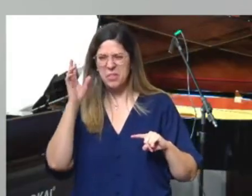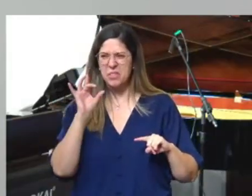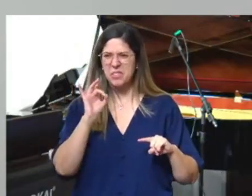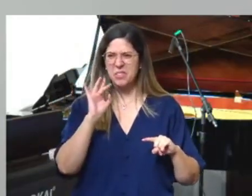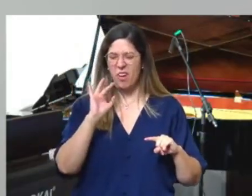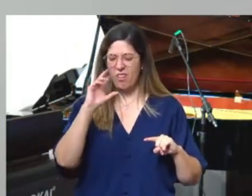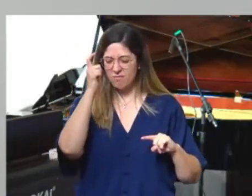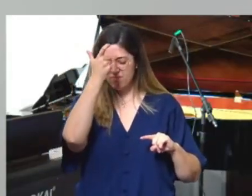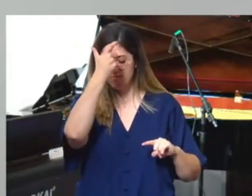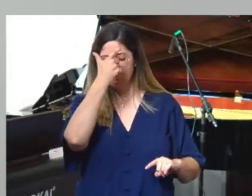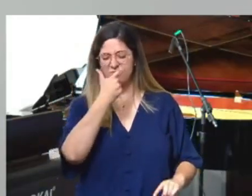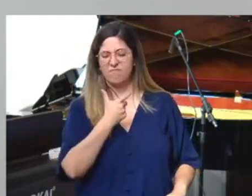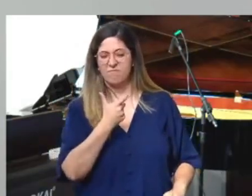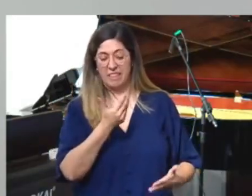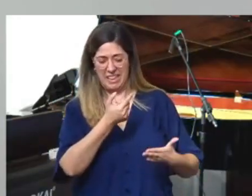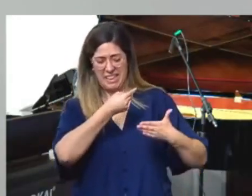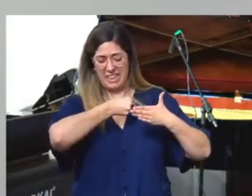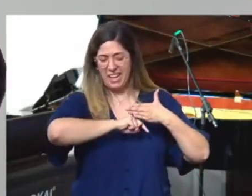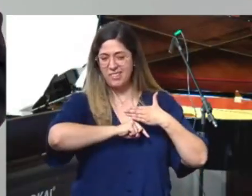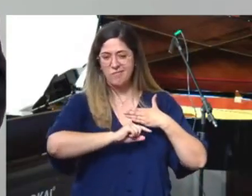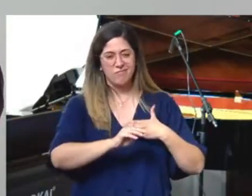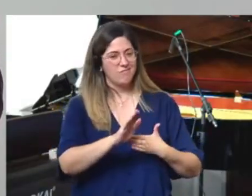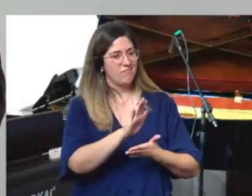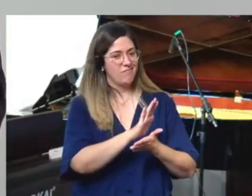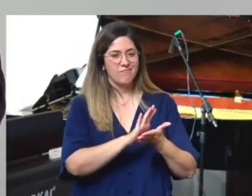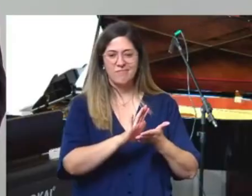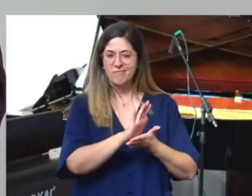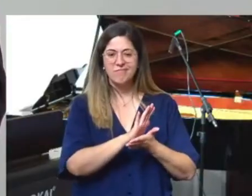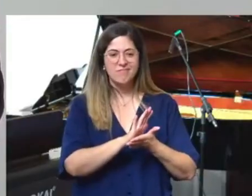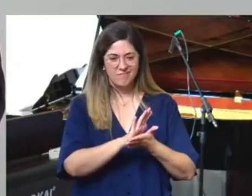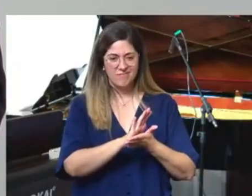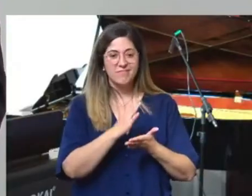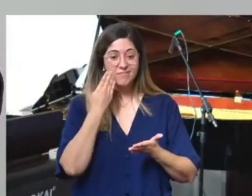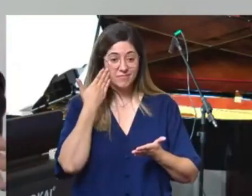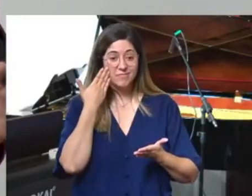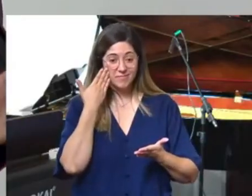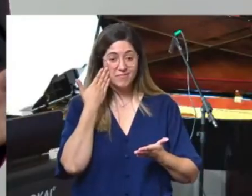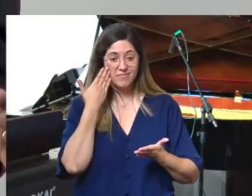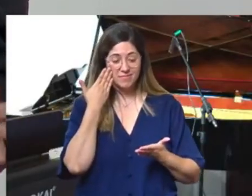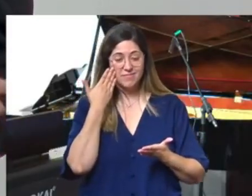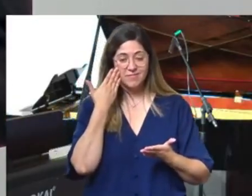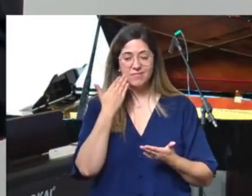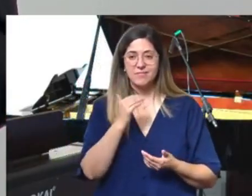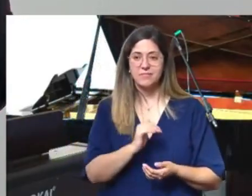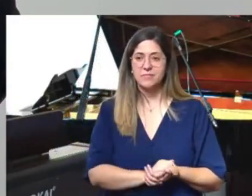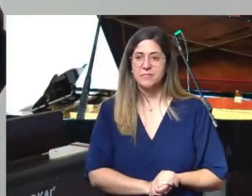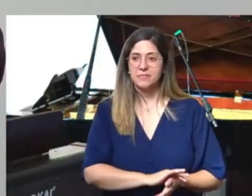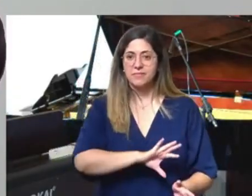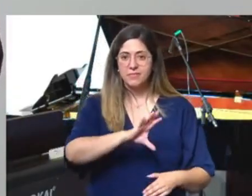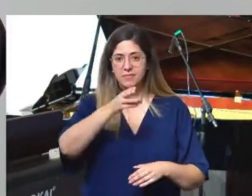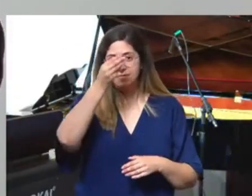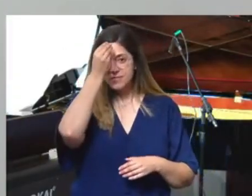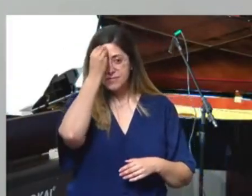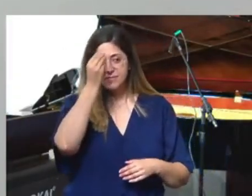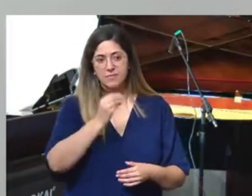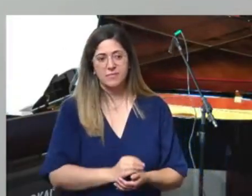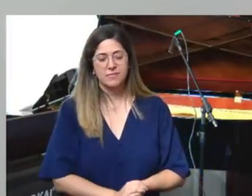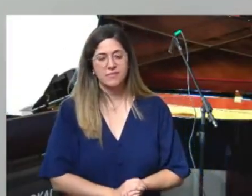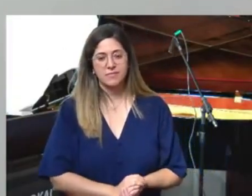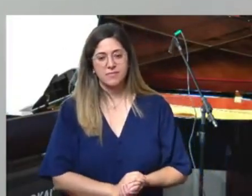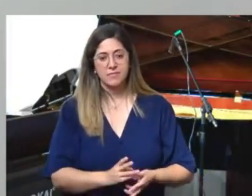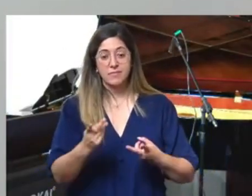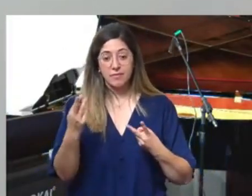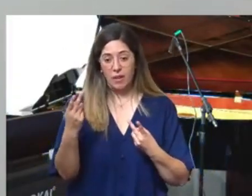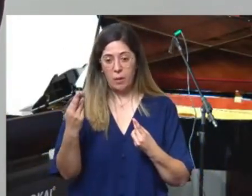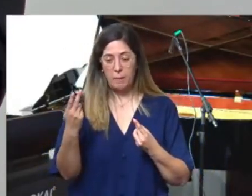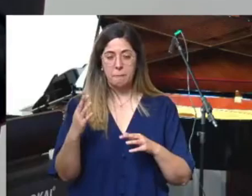e o comportamento deles na sociedade. É mais ou menos como se eles fossem algo